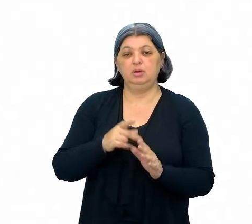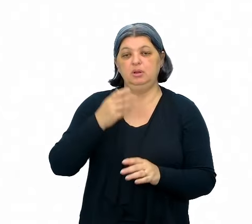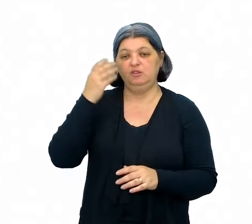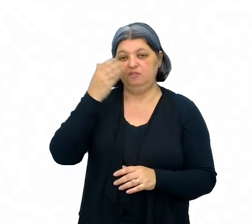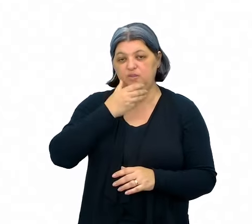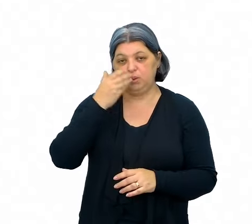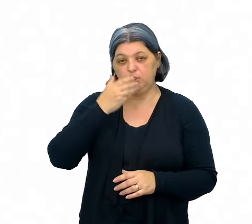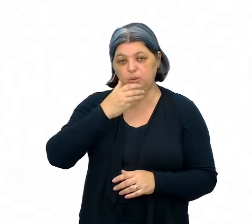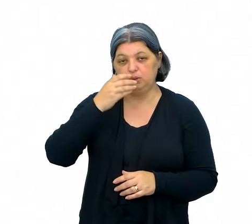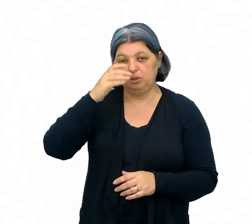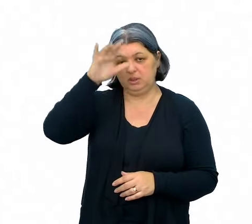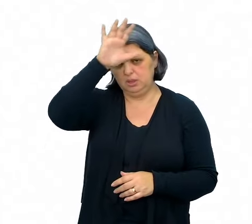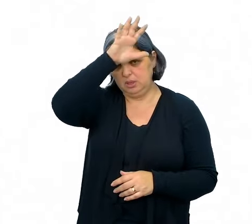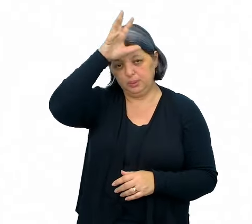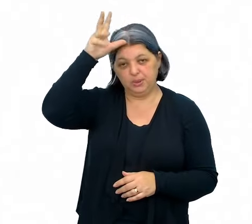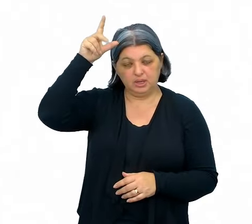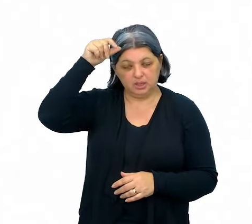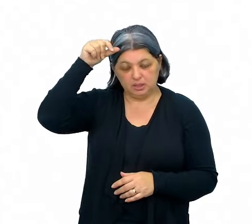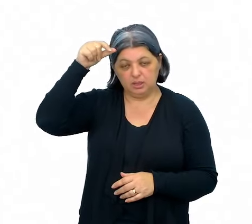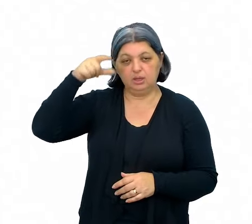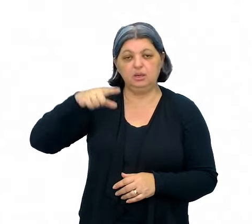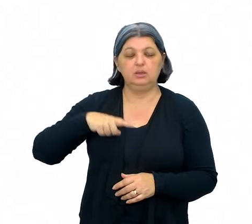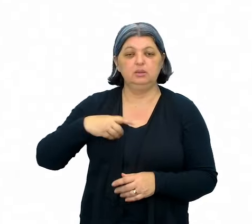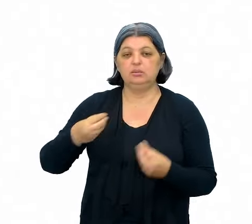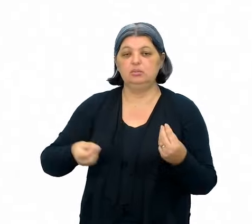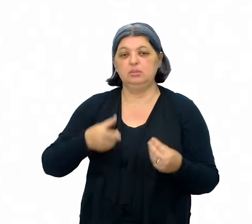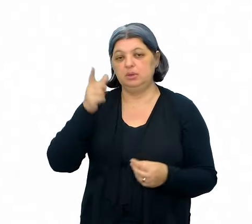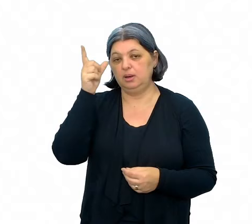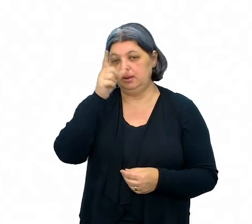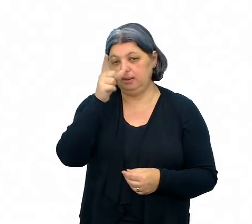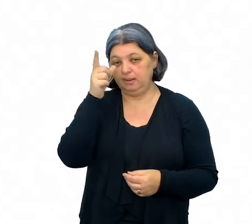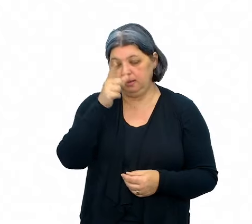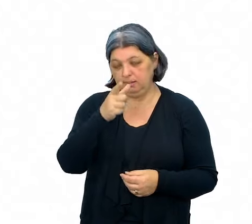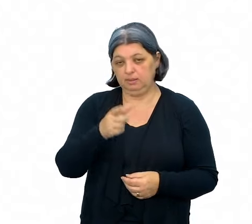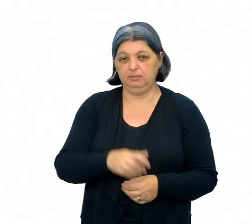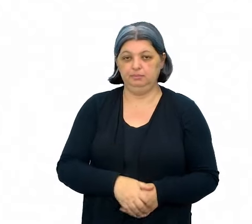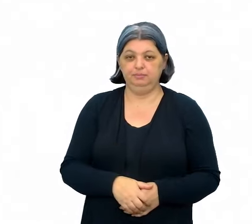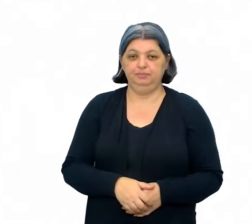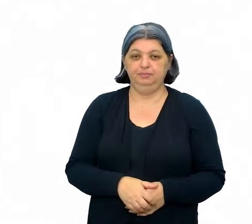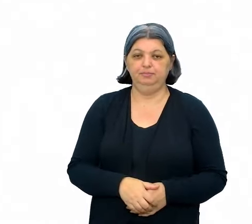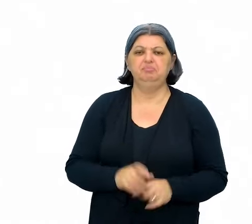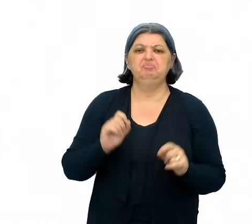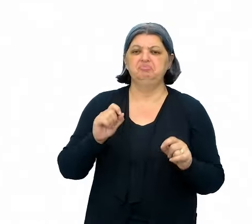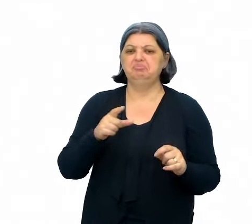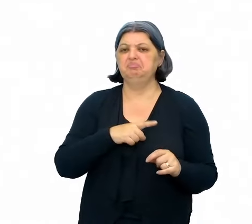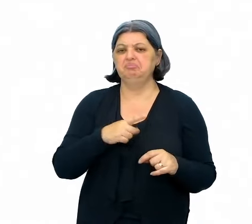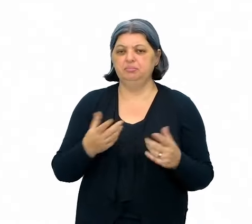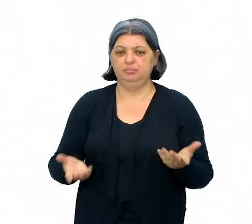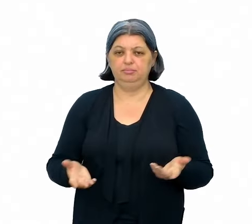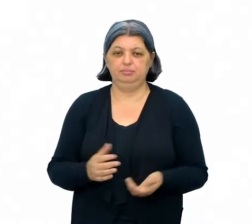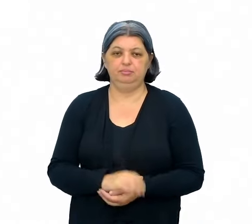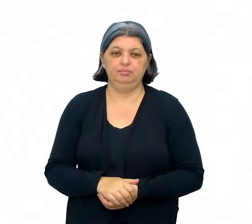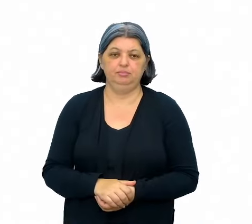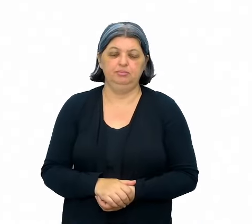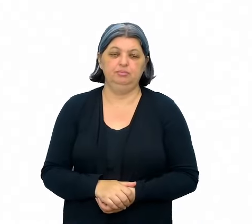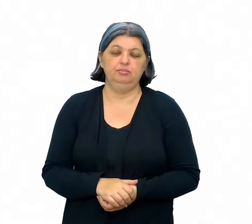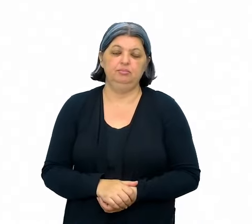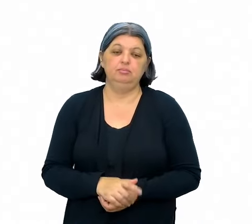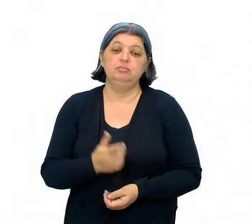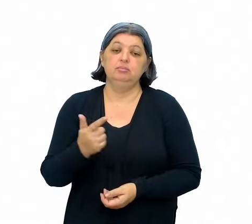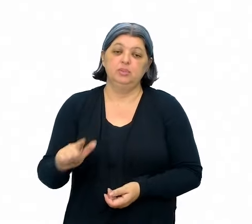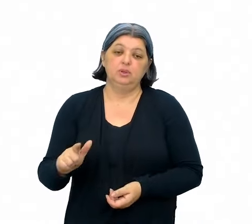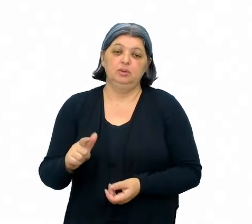ela é, o que normalmente conta uma lenda, sobre o que ela trata, a antecipação